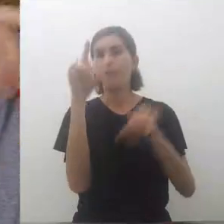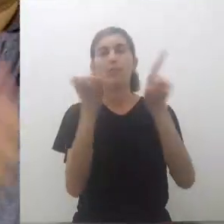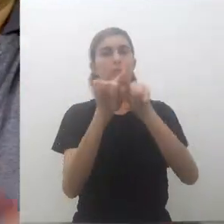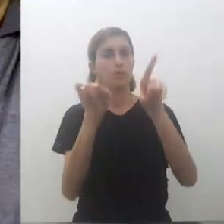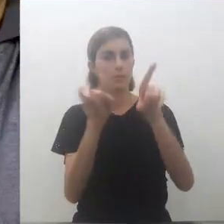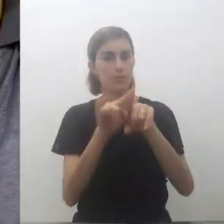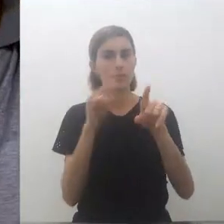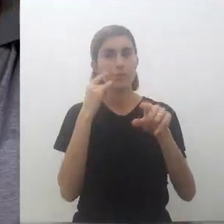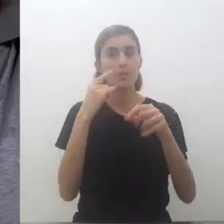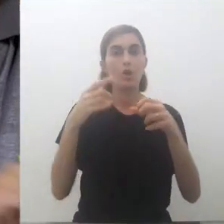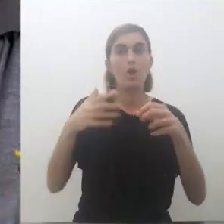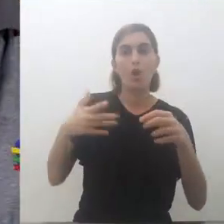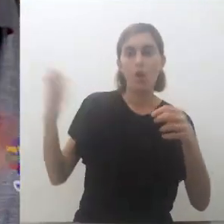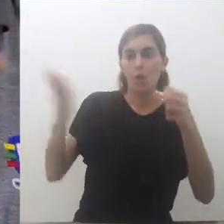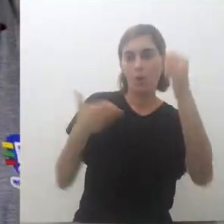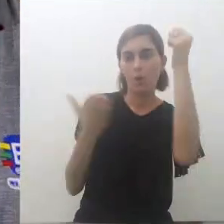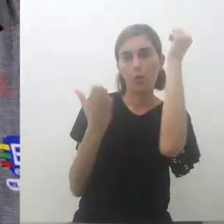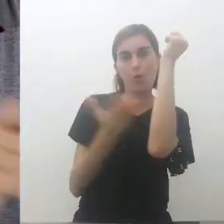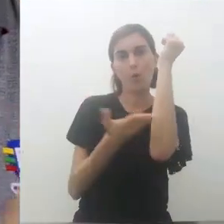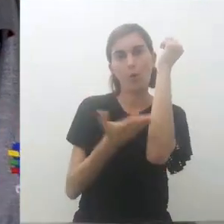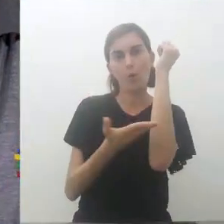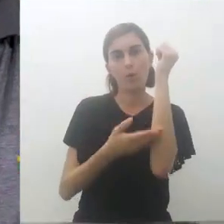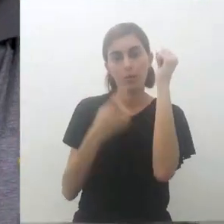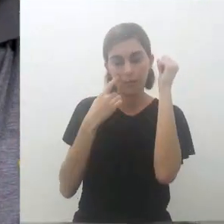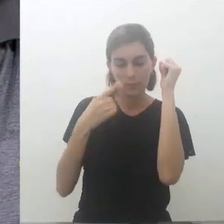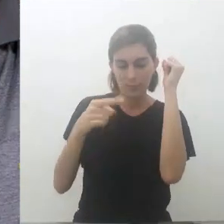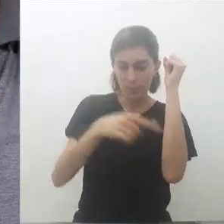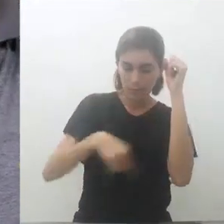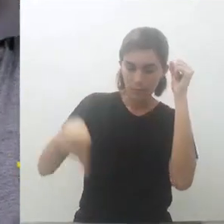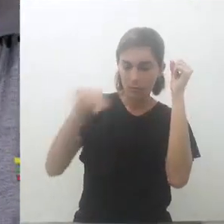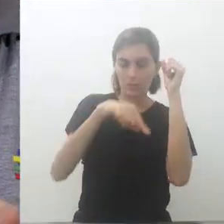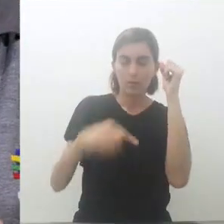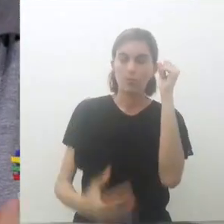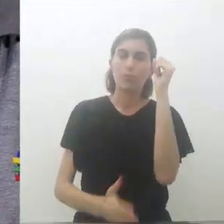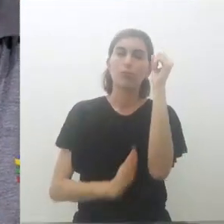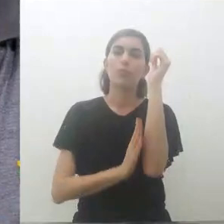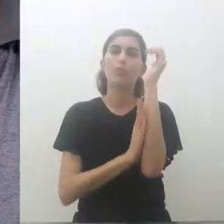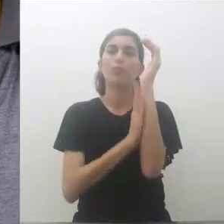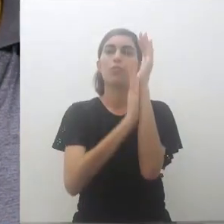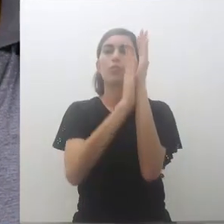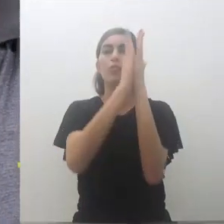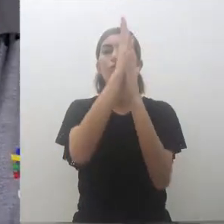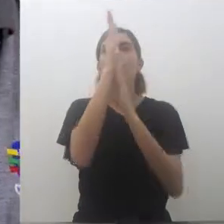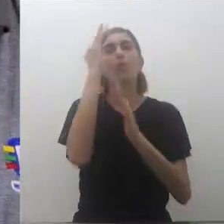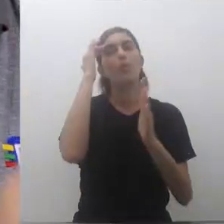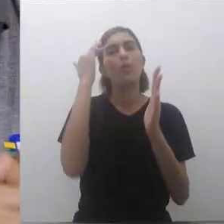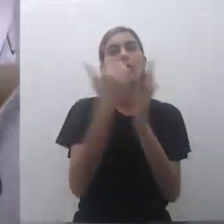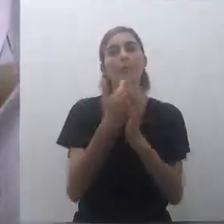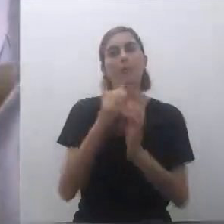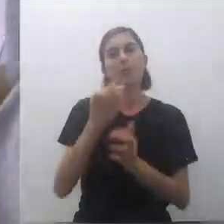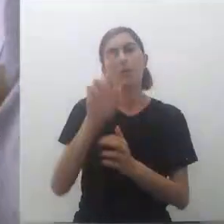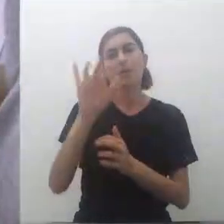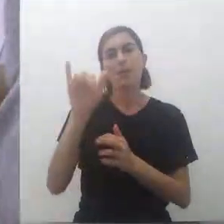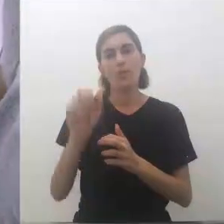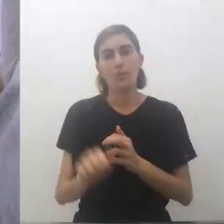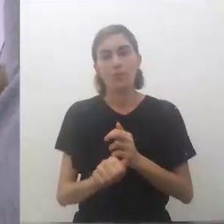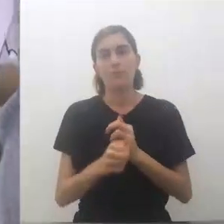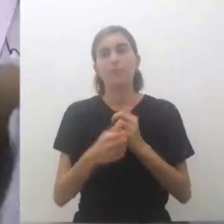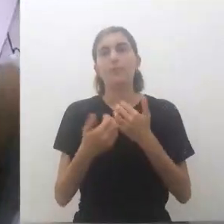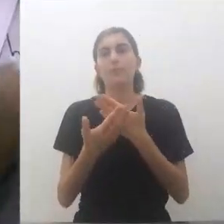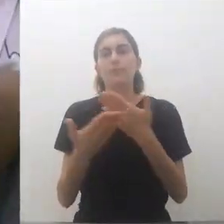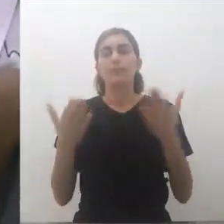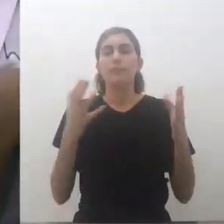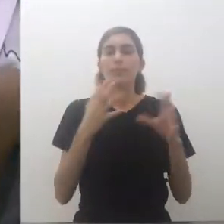vê a escala de crescimento delas segue uma medida áurea. E essa medida